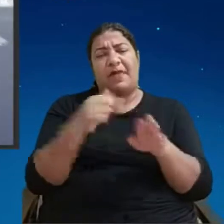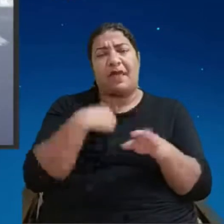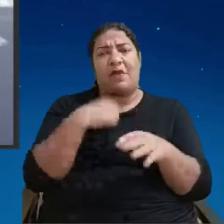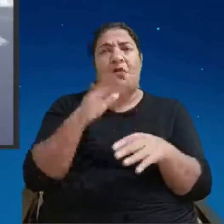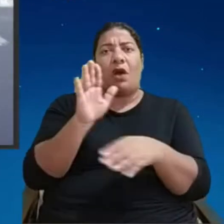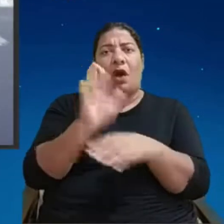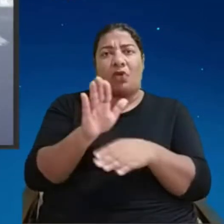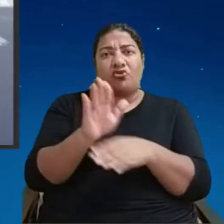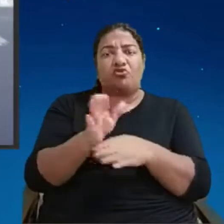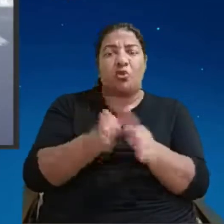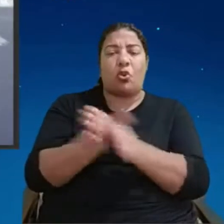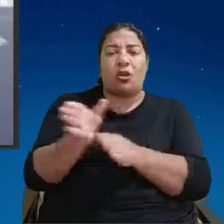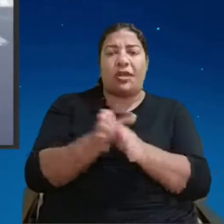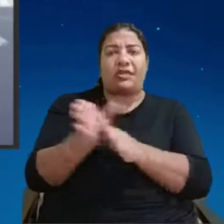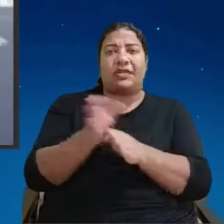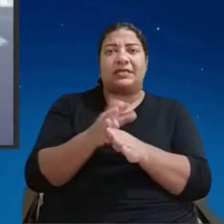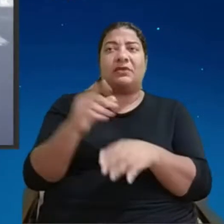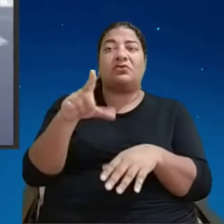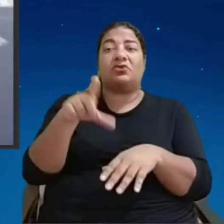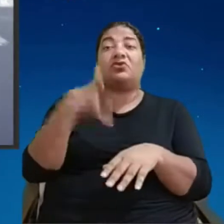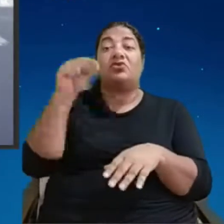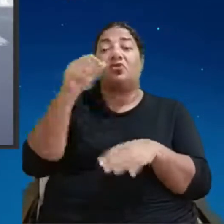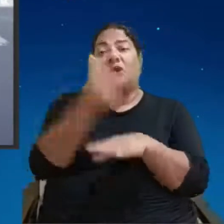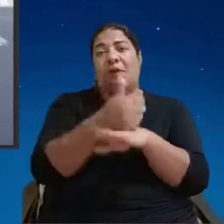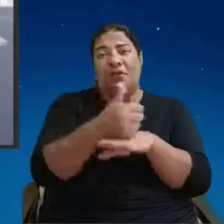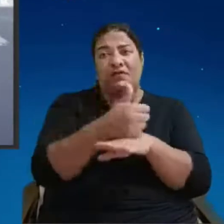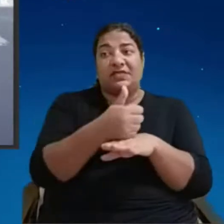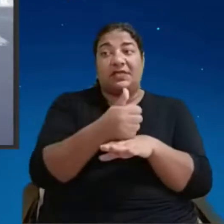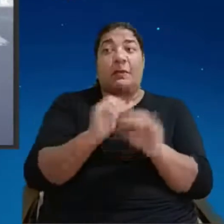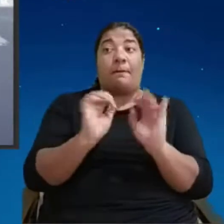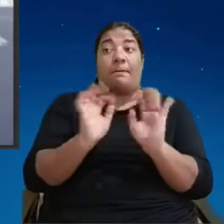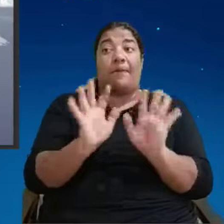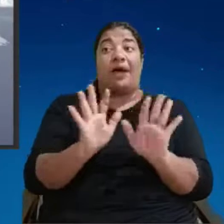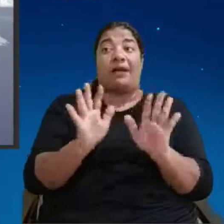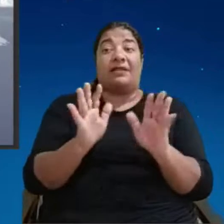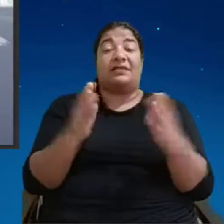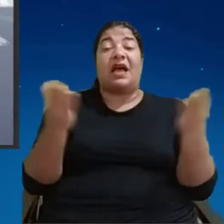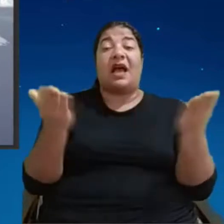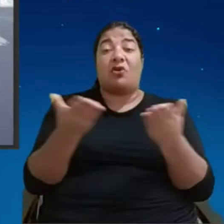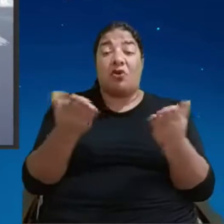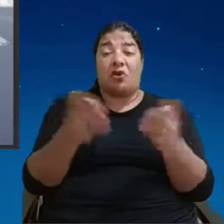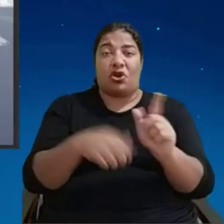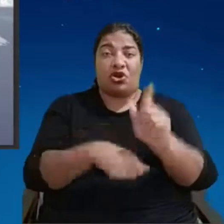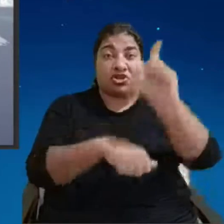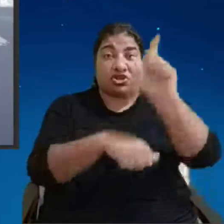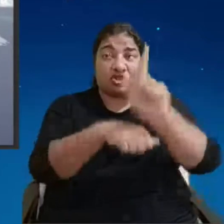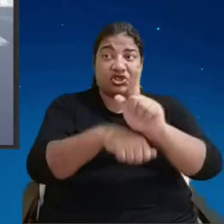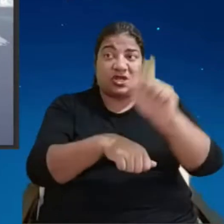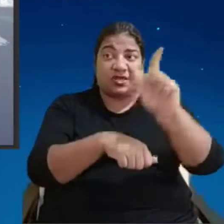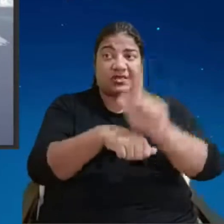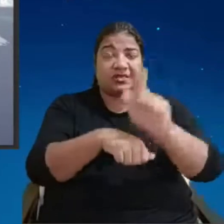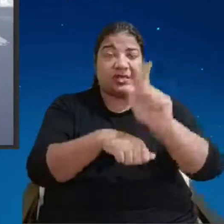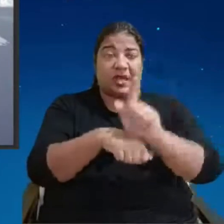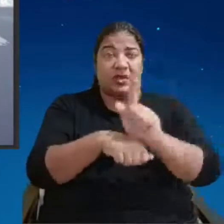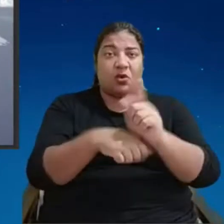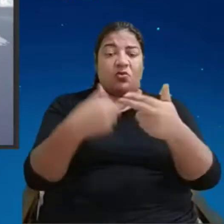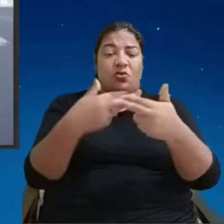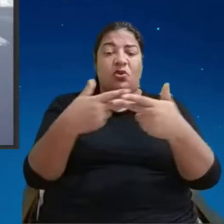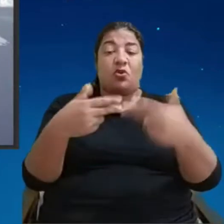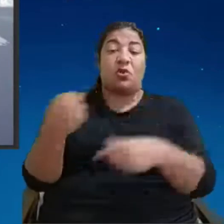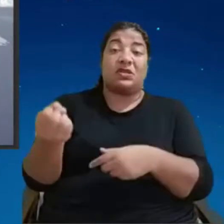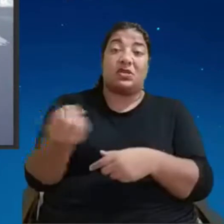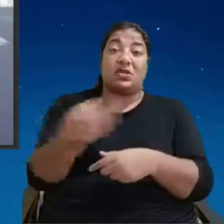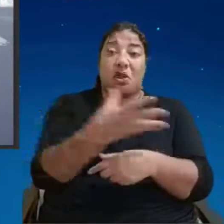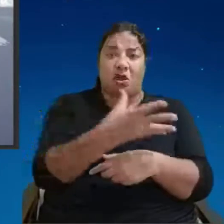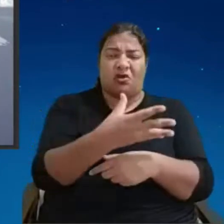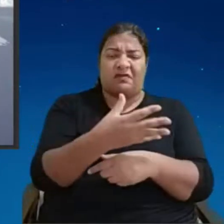vamos lá, né? Gestão e suas atualidades, né? O que é importante para a gente, enquanto